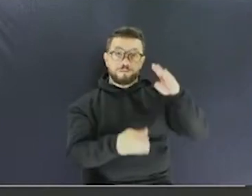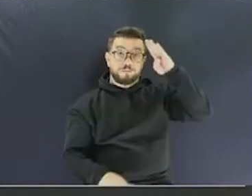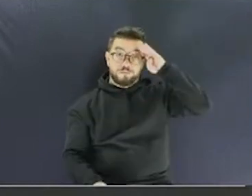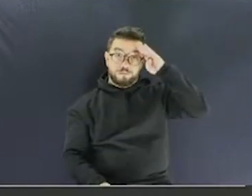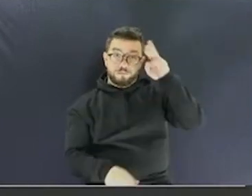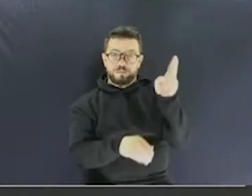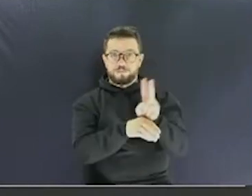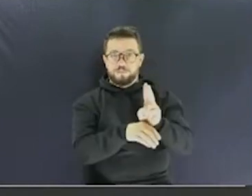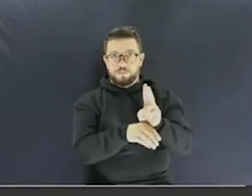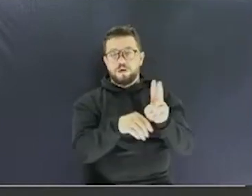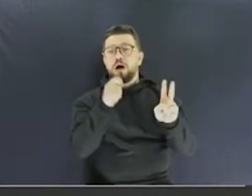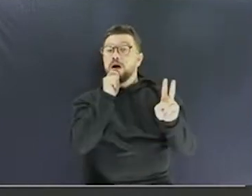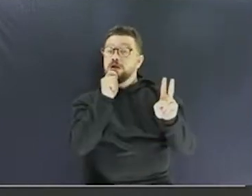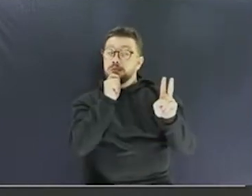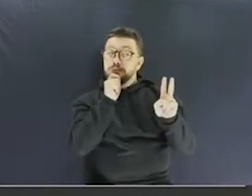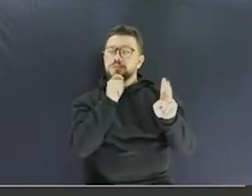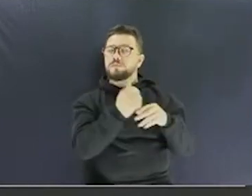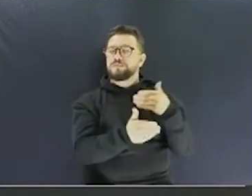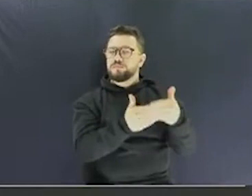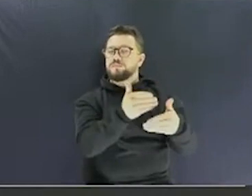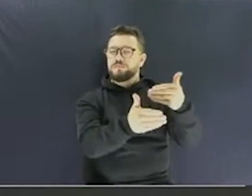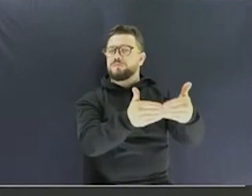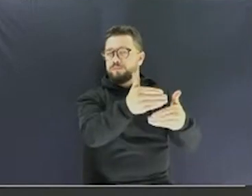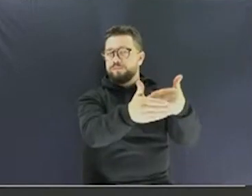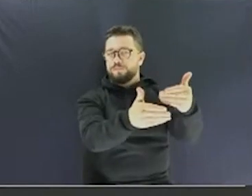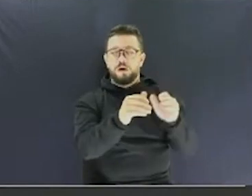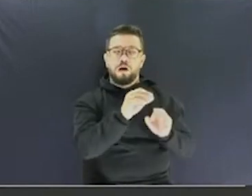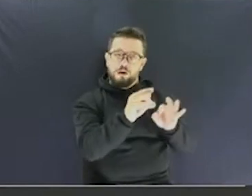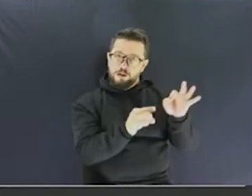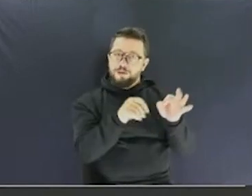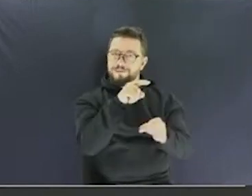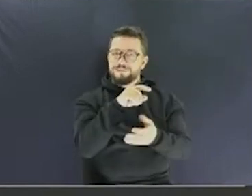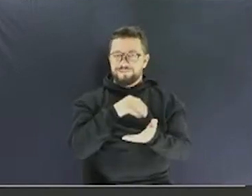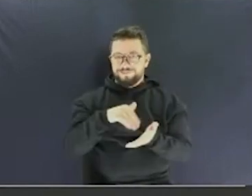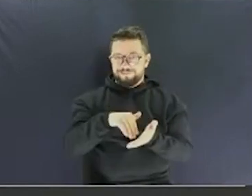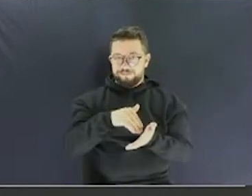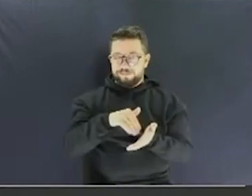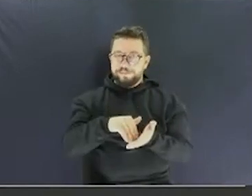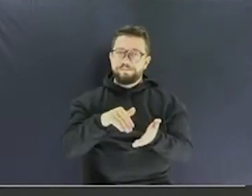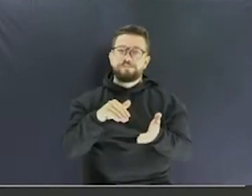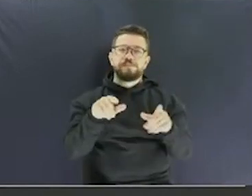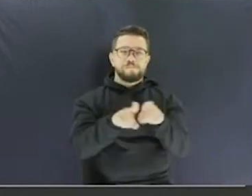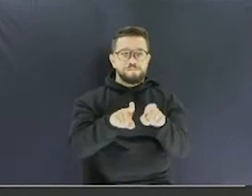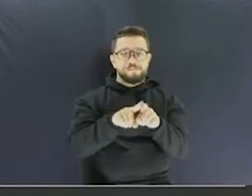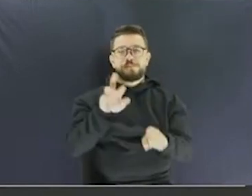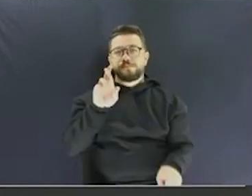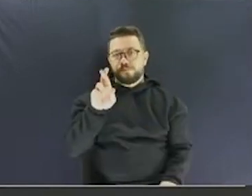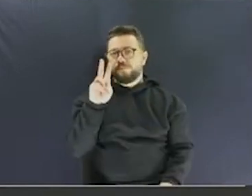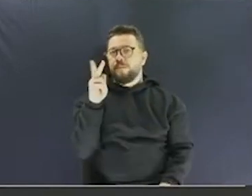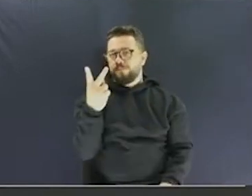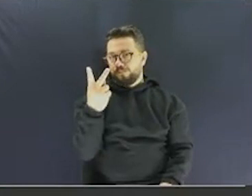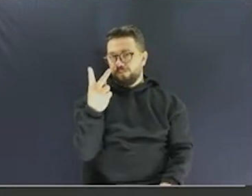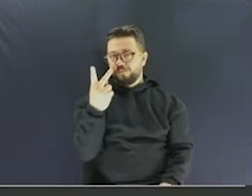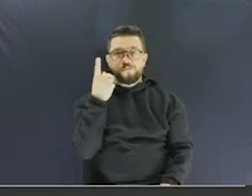nos trâmites, aí, junto com Secretaria de Planejamento, Secretaria de Recursos Humanos, tentando viabilizar essa